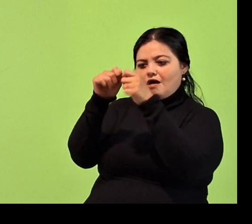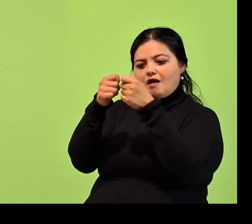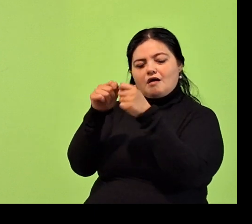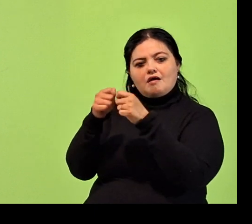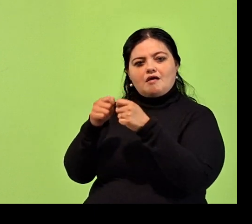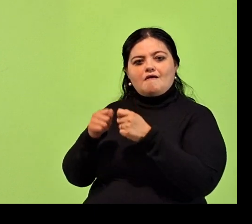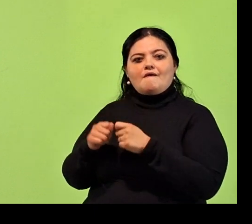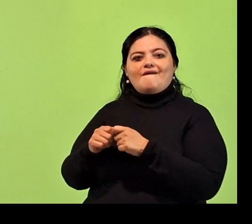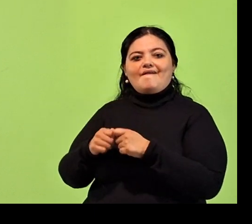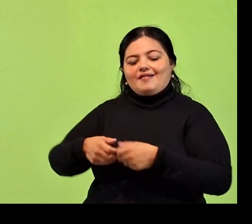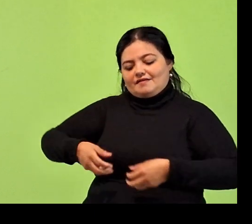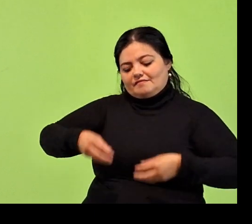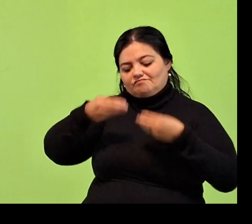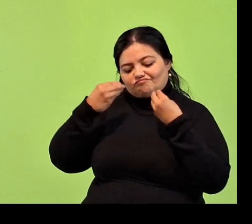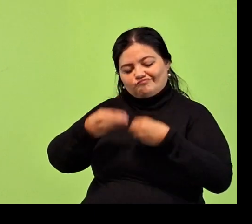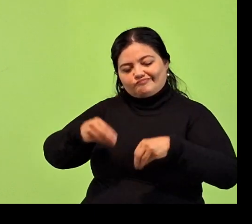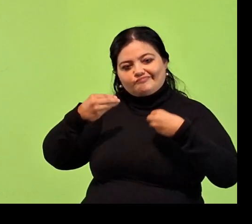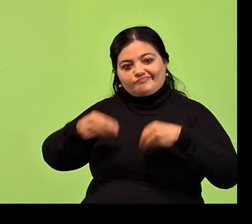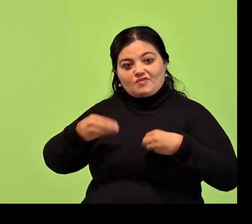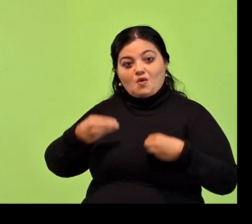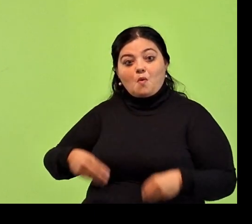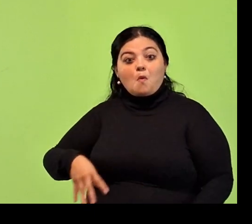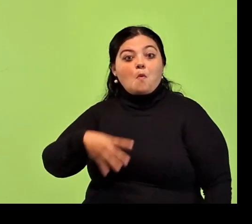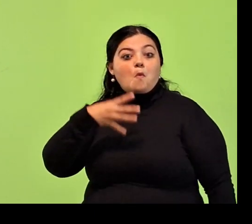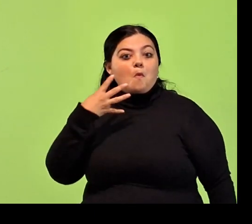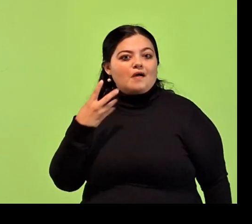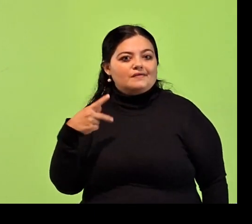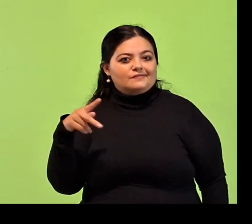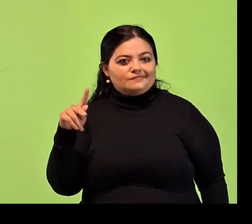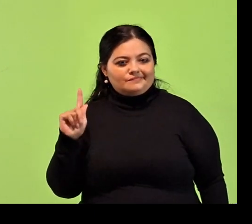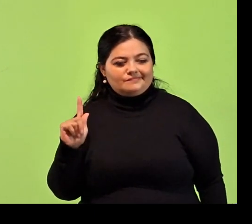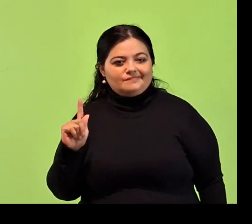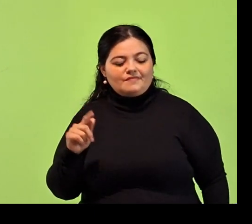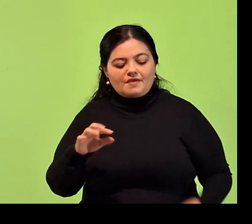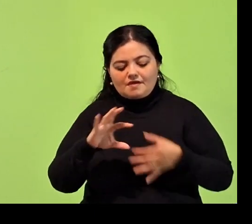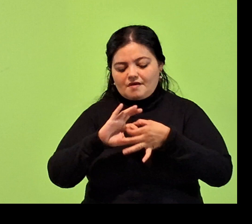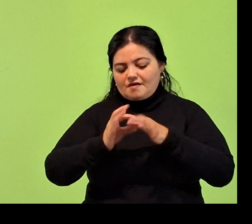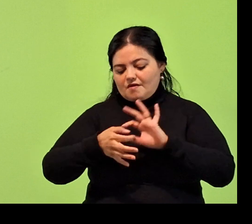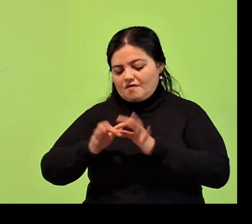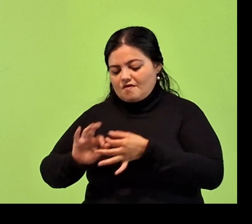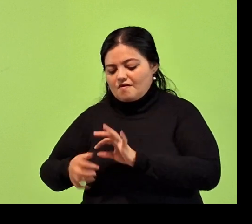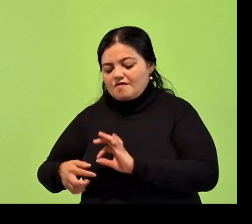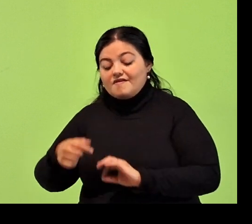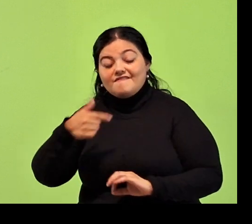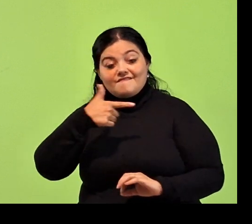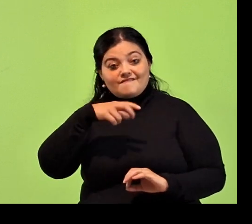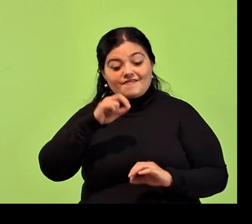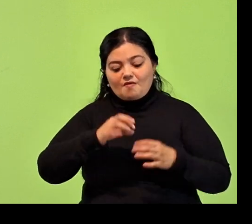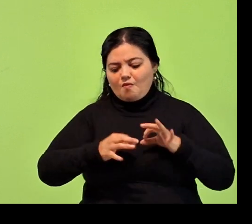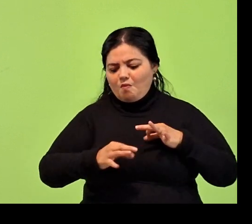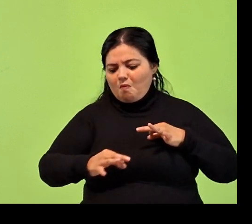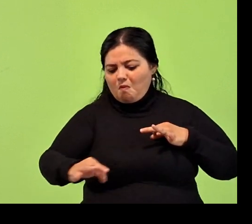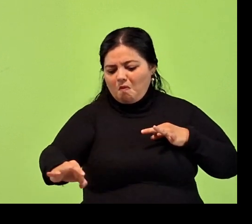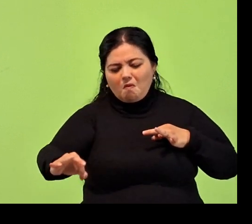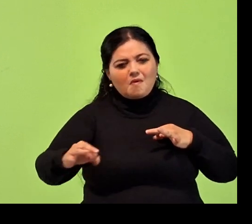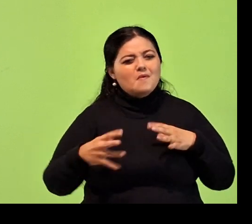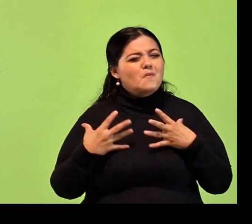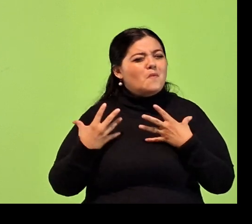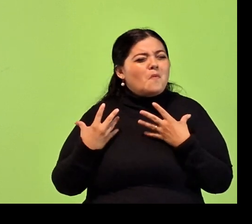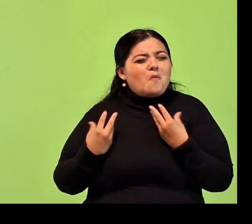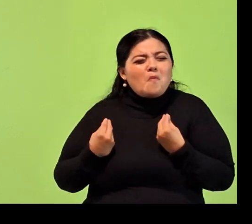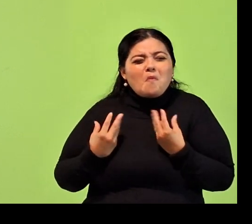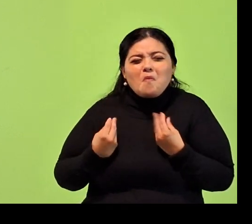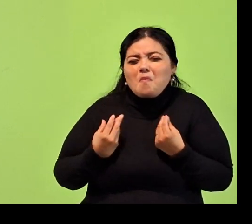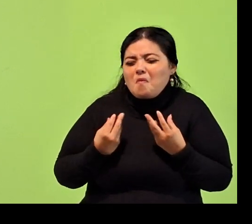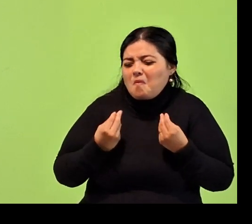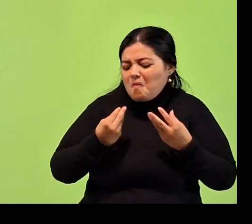de sacola plástica, 25 metros de corrente, mais de 100 boias e muitas camadas